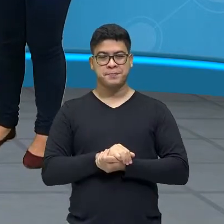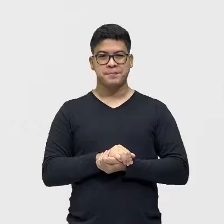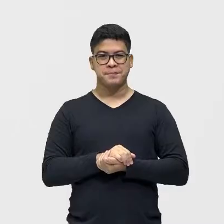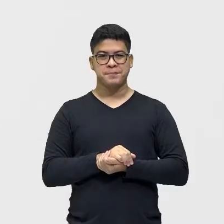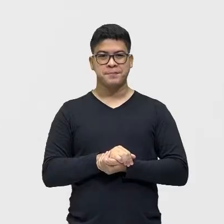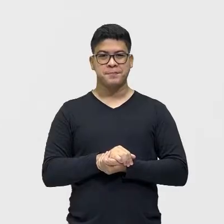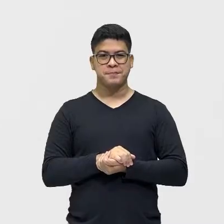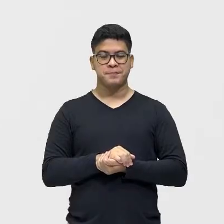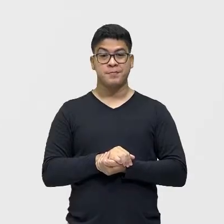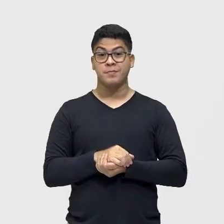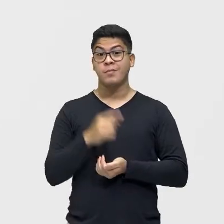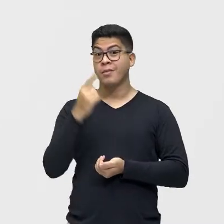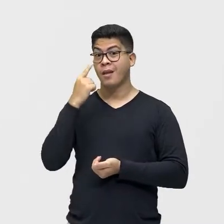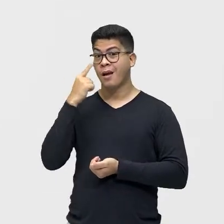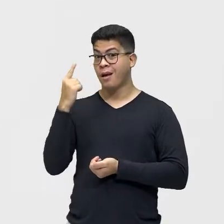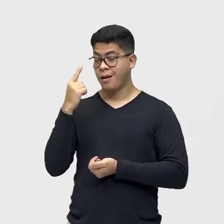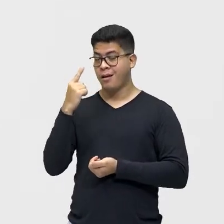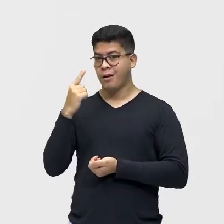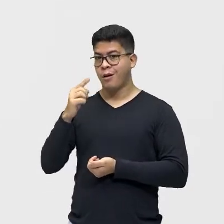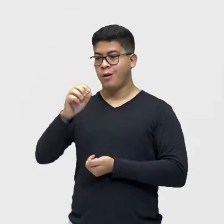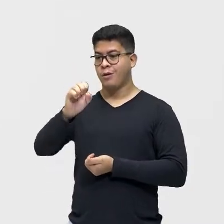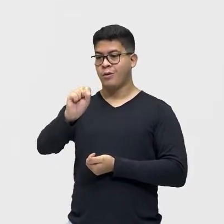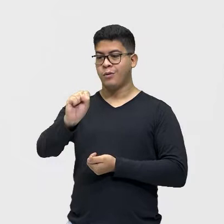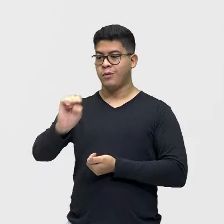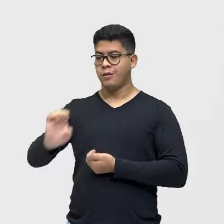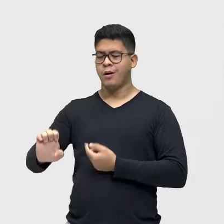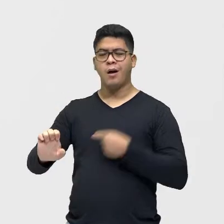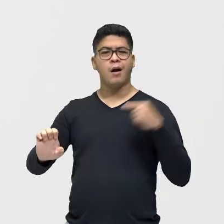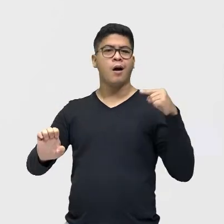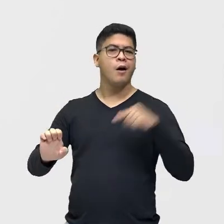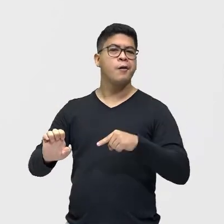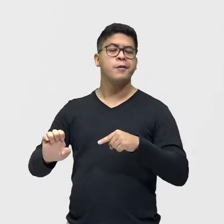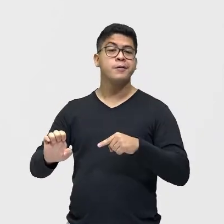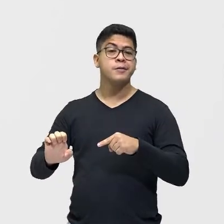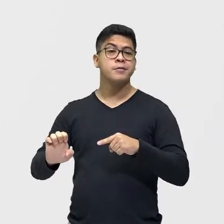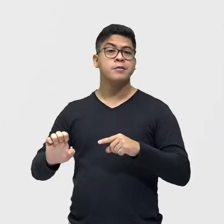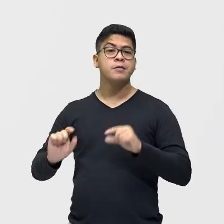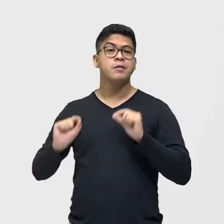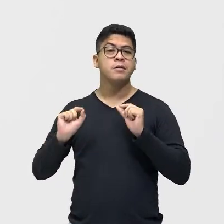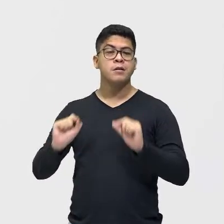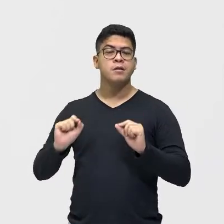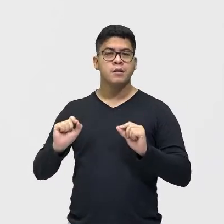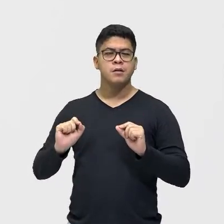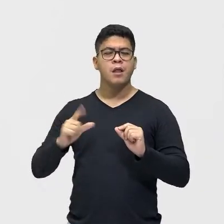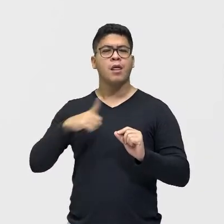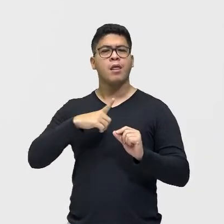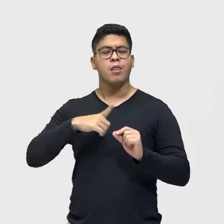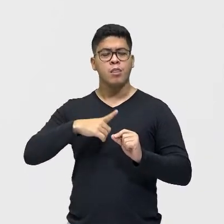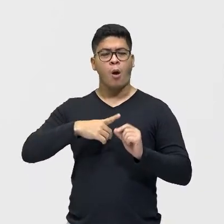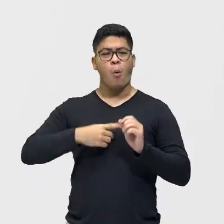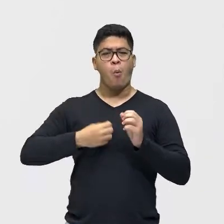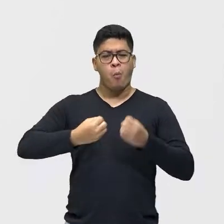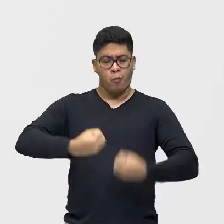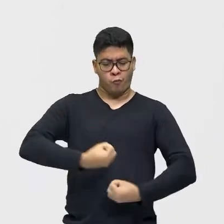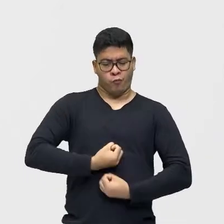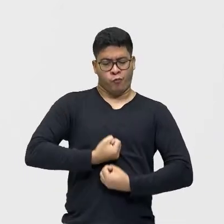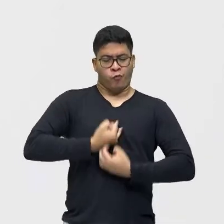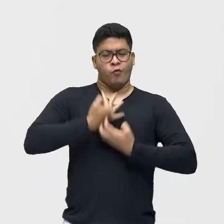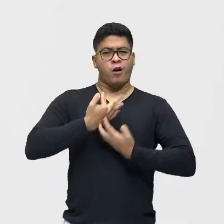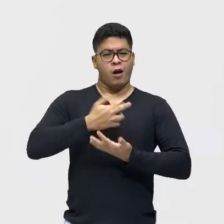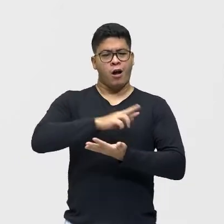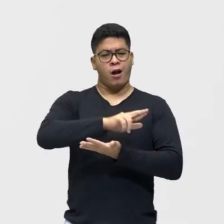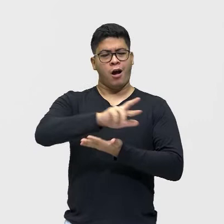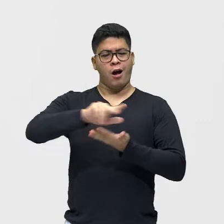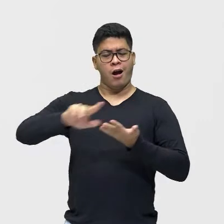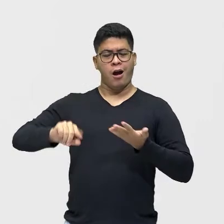Vamos lá? Então, olha só, a região sudeste tem manifestações culturais muito diversificadas,